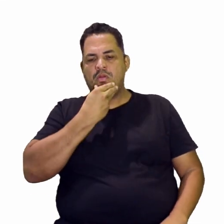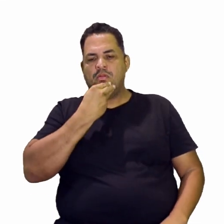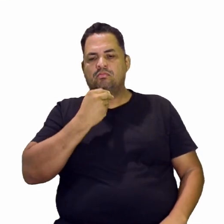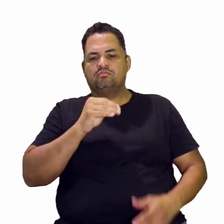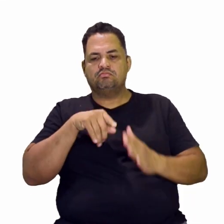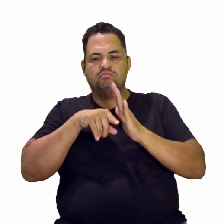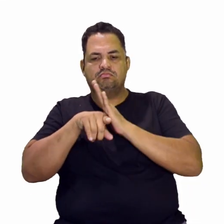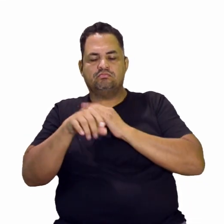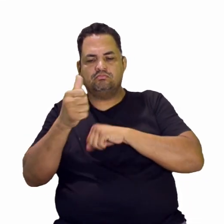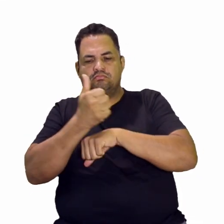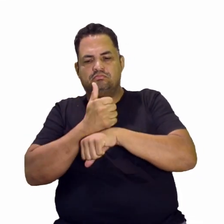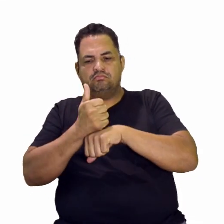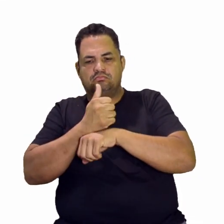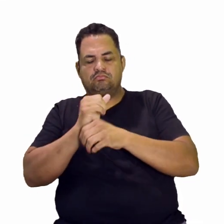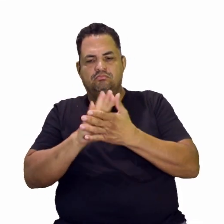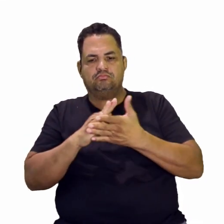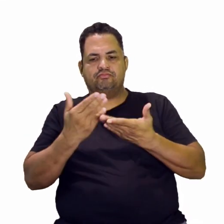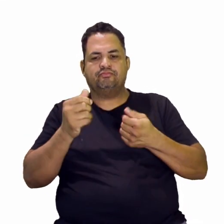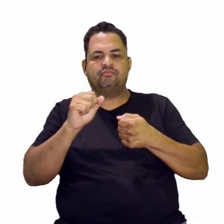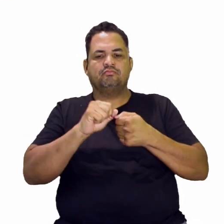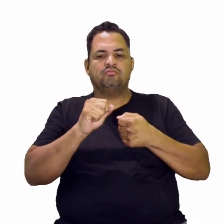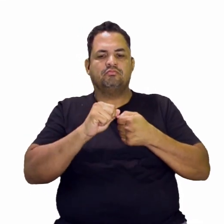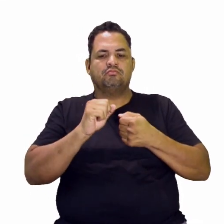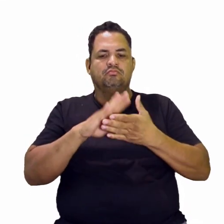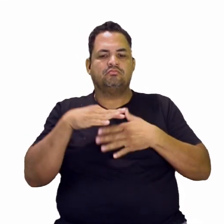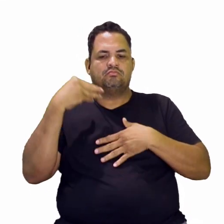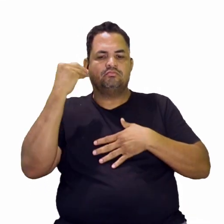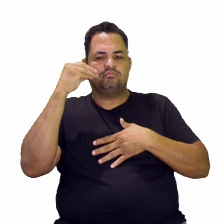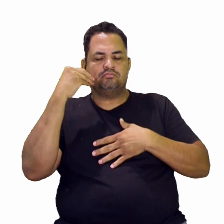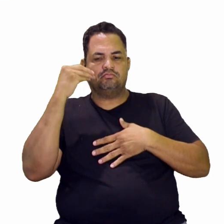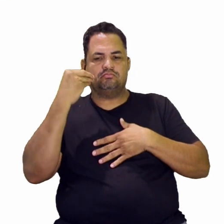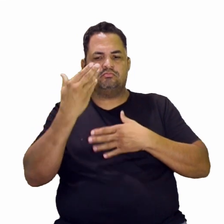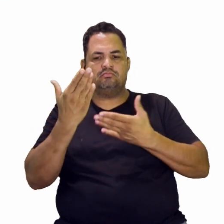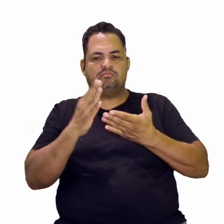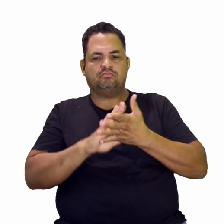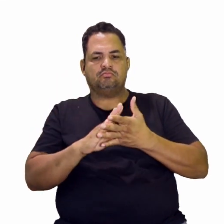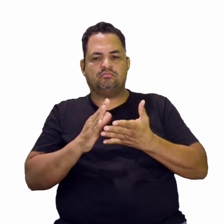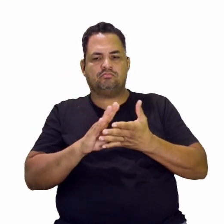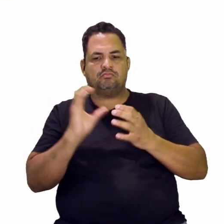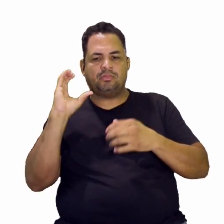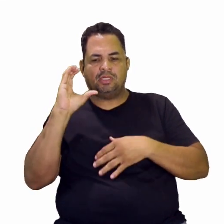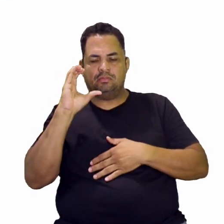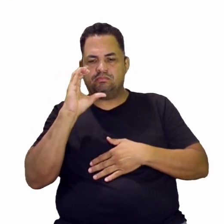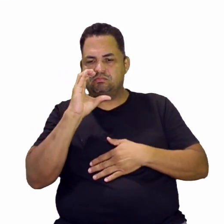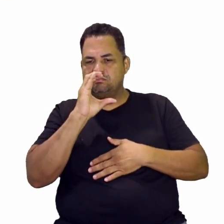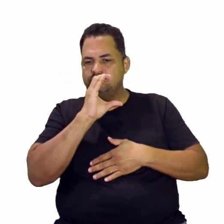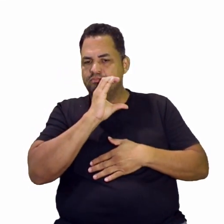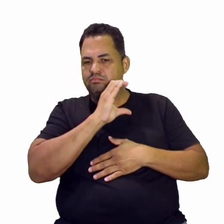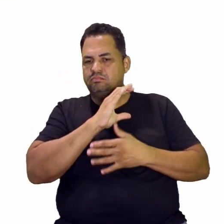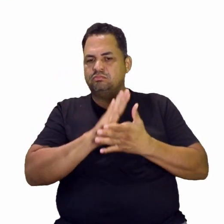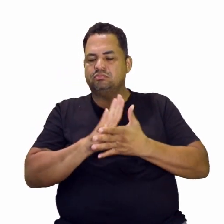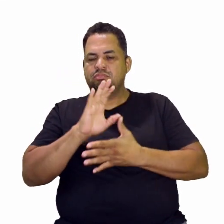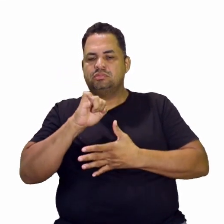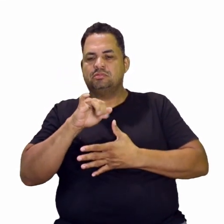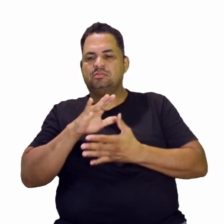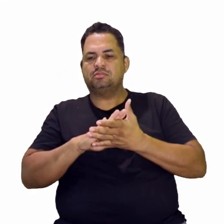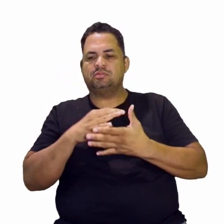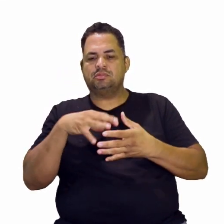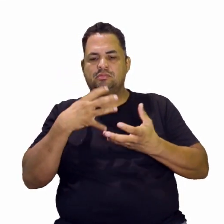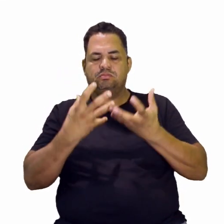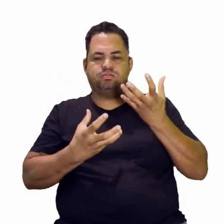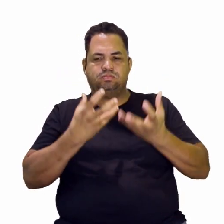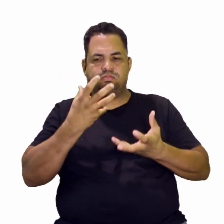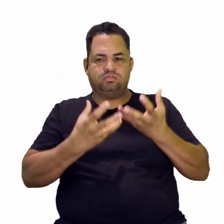fizeram experimentos muito similares, sendo que o Lázaro Spallanzani aqueceu, ferveu o que eles